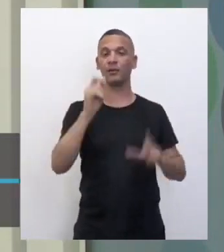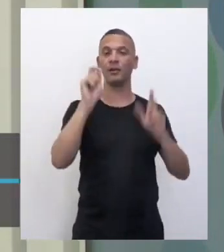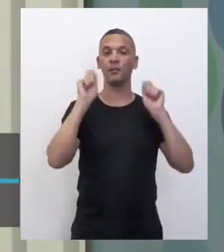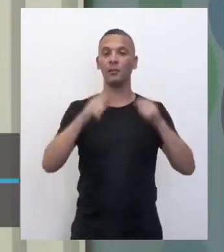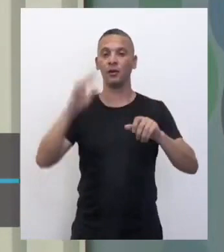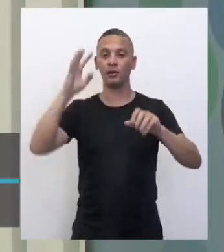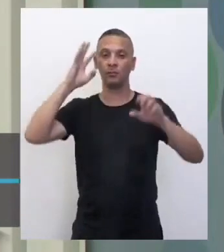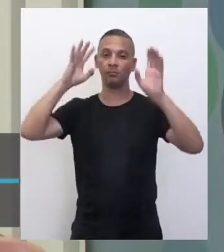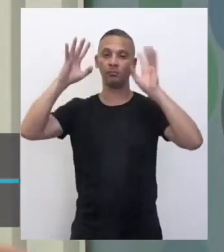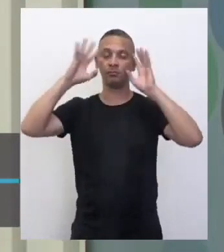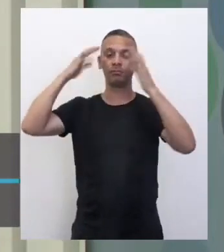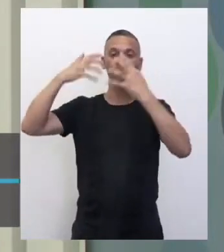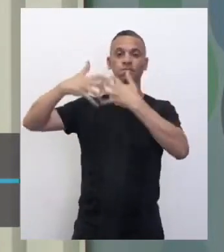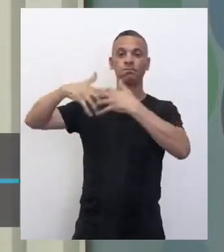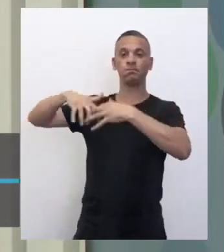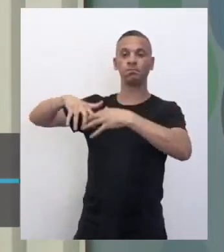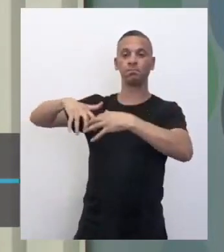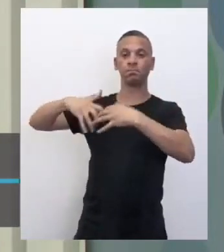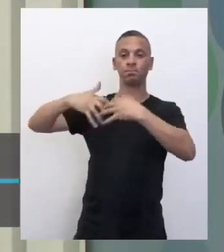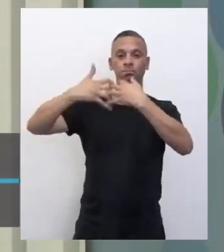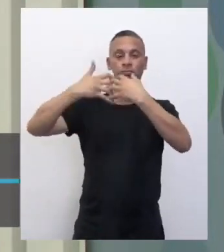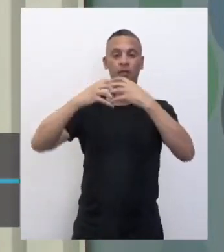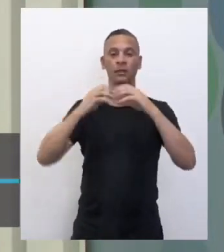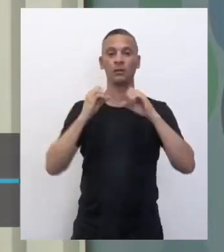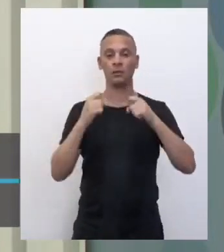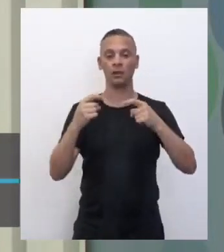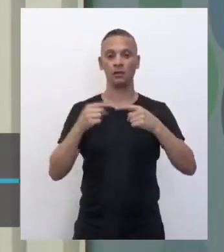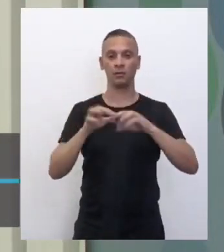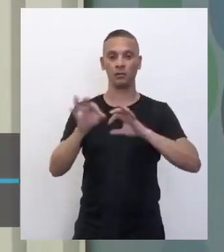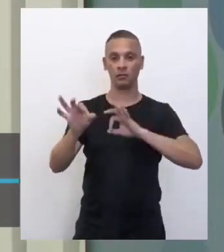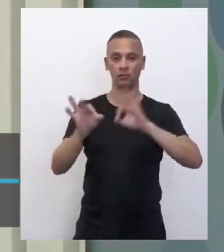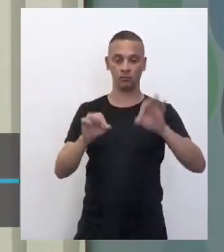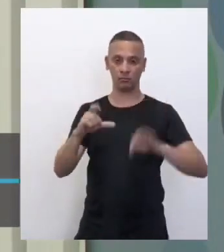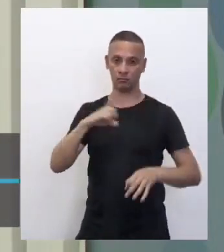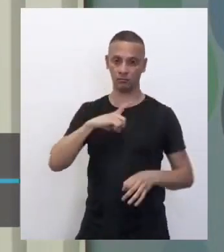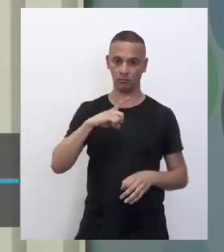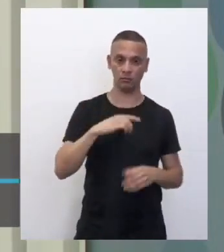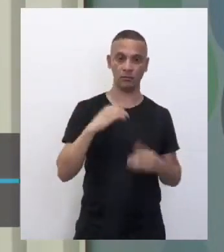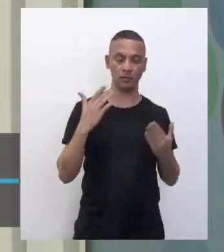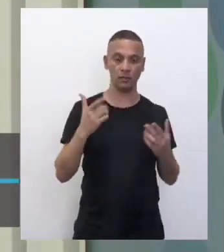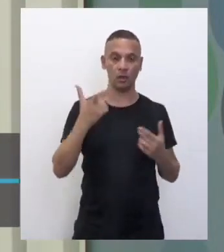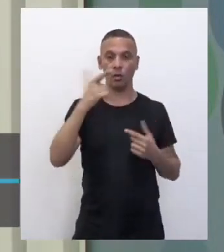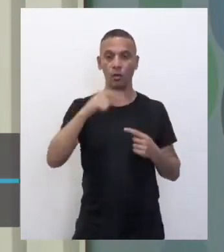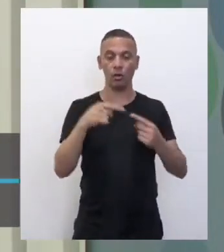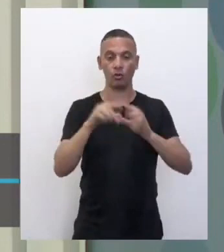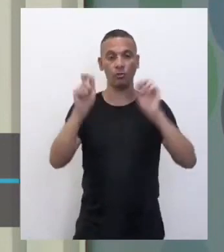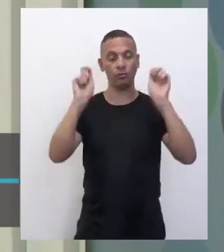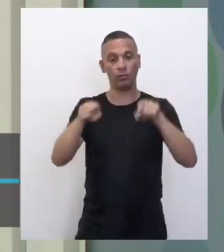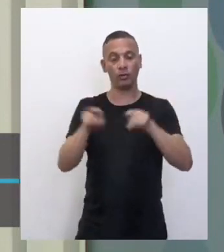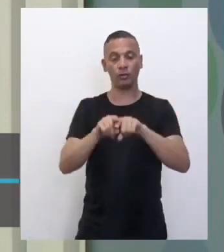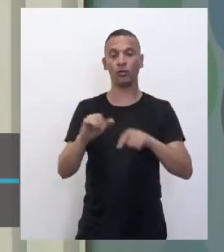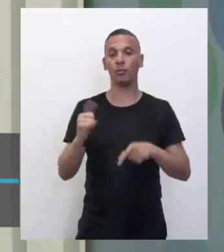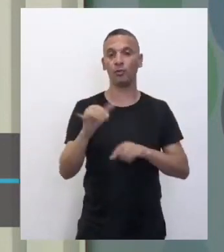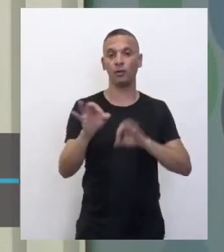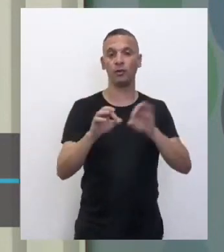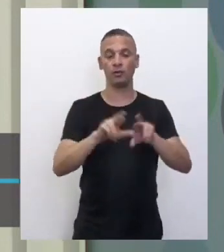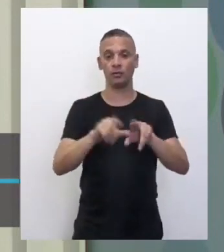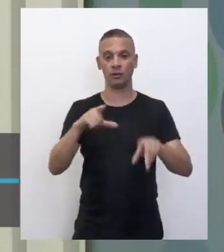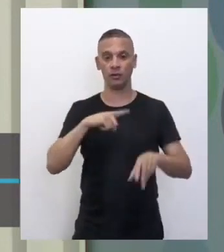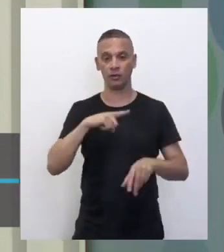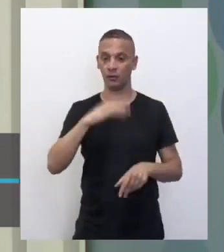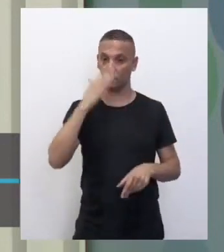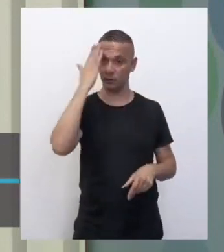fazer dessas interações que eu não vou conseguir aplicar com vocês aqui na aula, de outras oportunidades, de outras